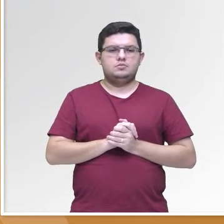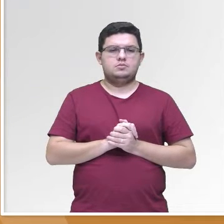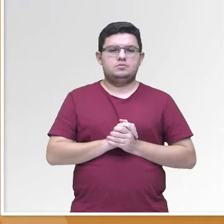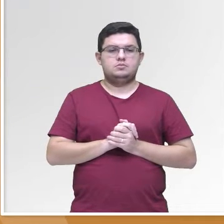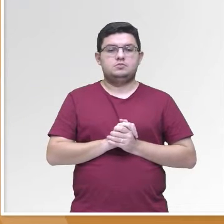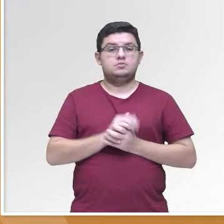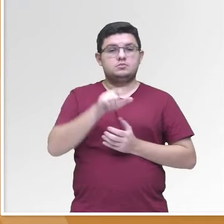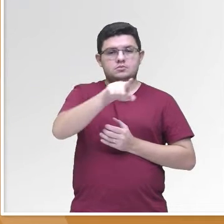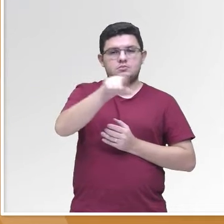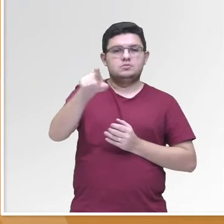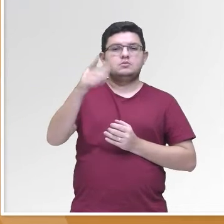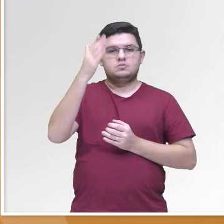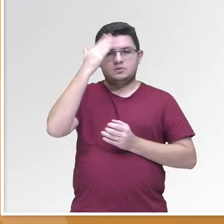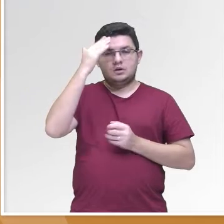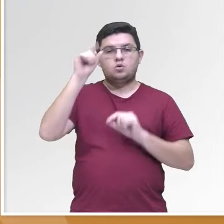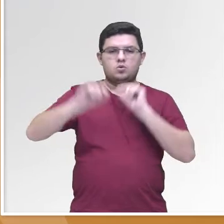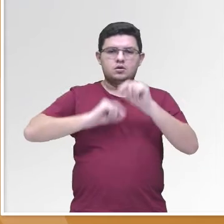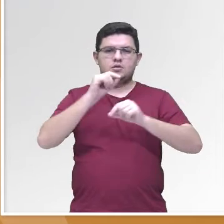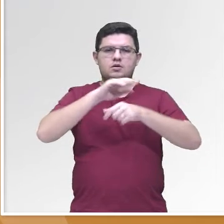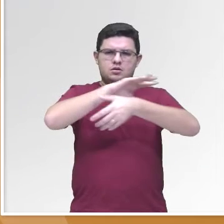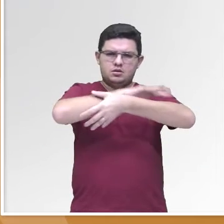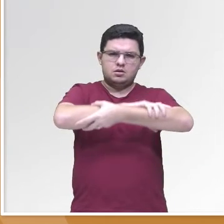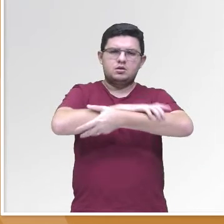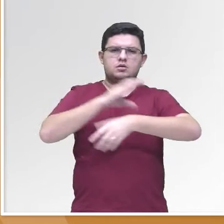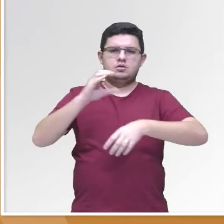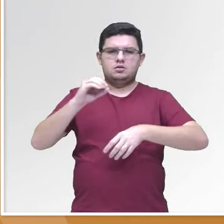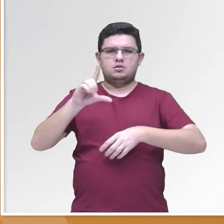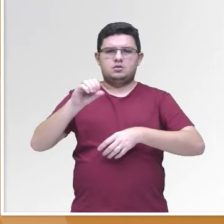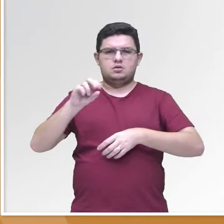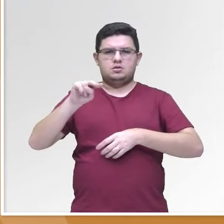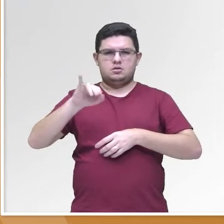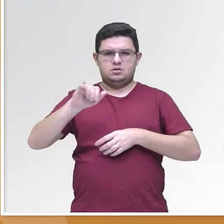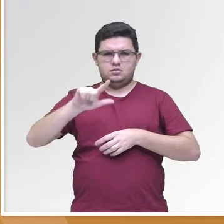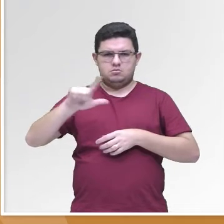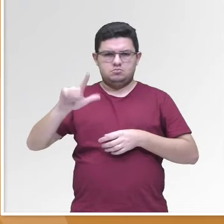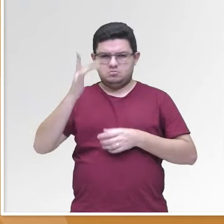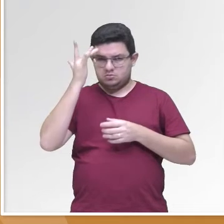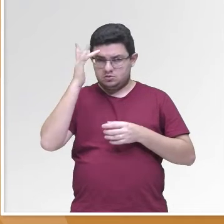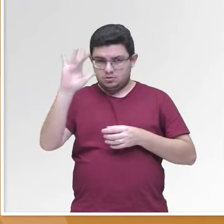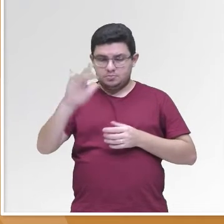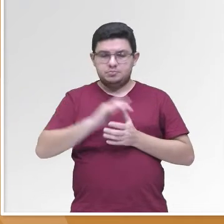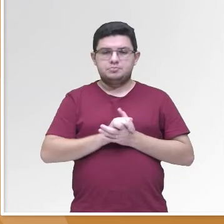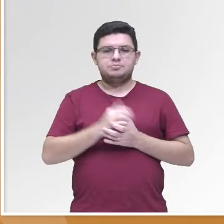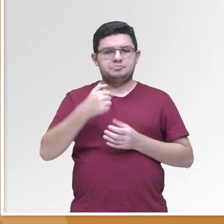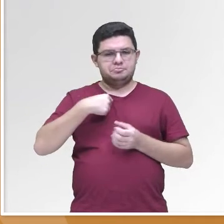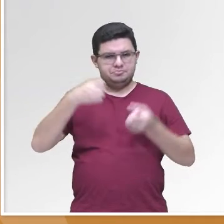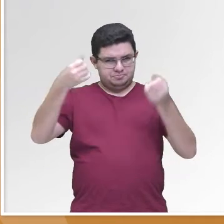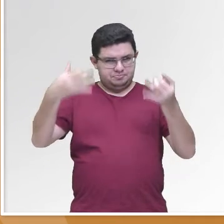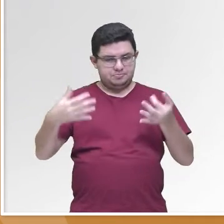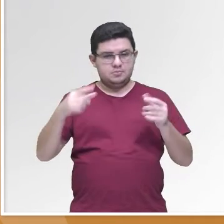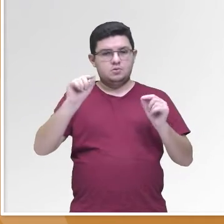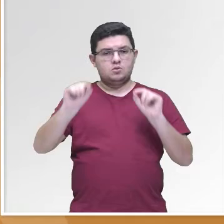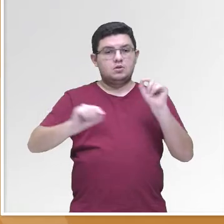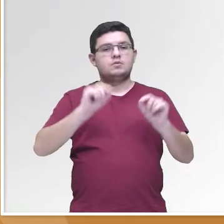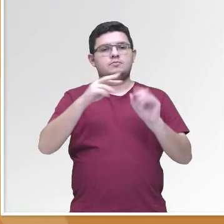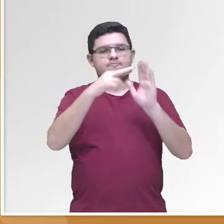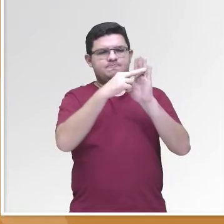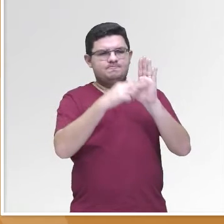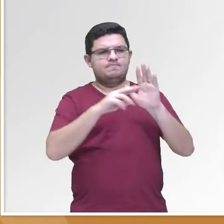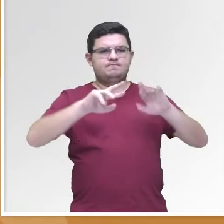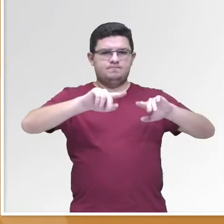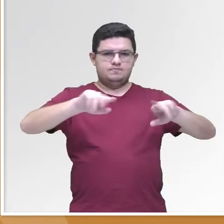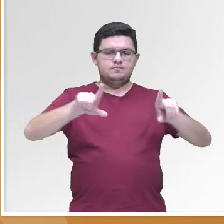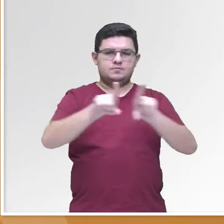Vocês sabem o que é pacto colonial? Não? Vou explicar. É um conjunto de regras e leis que as